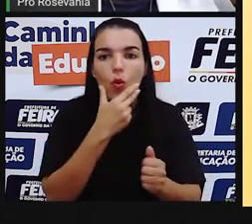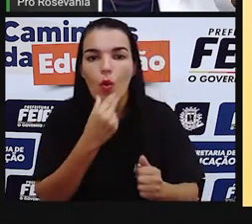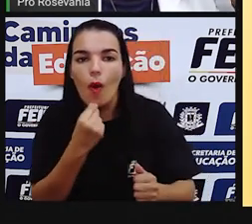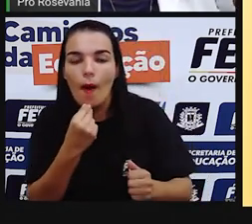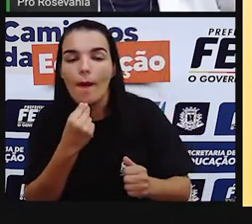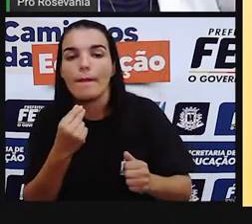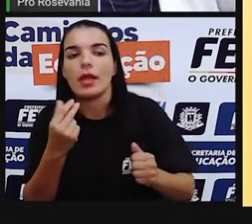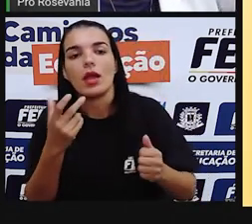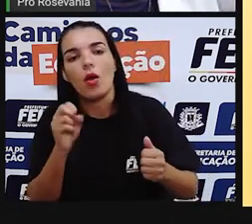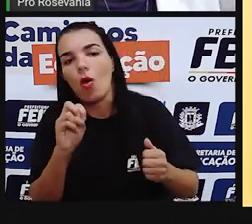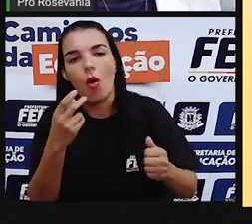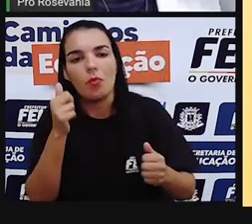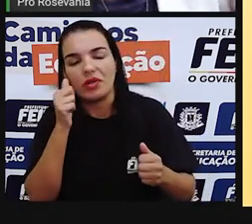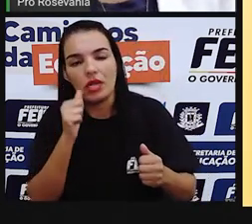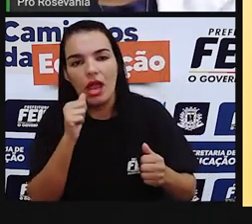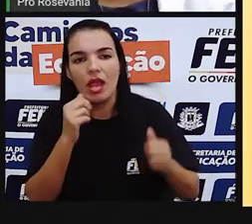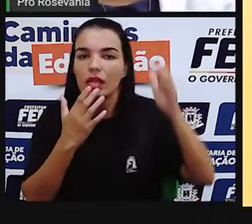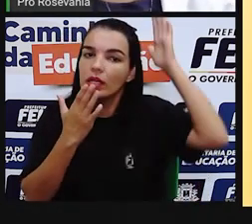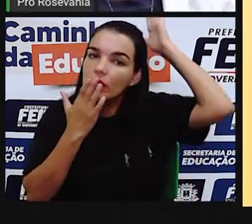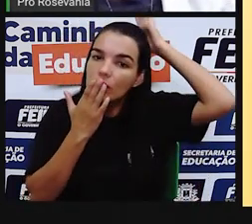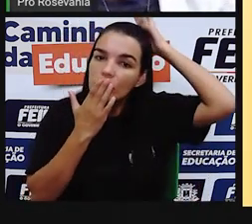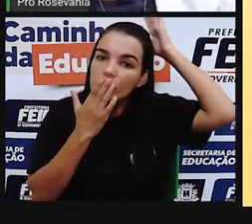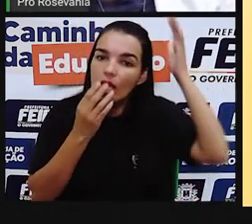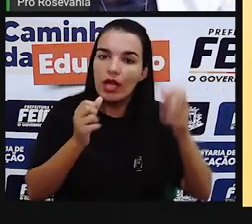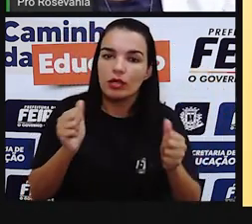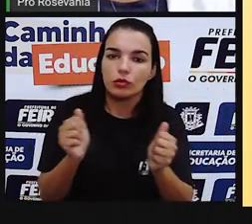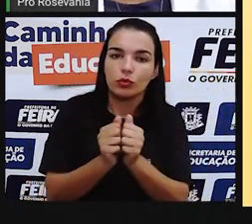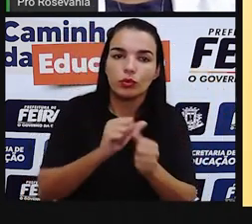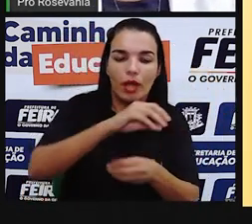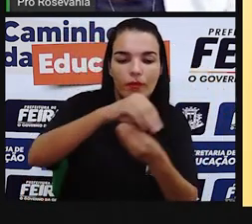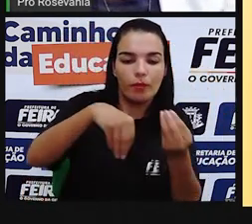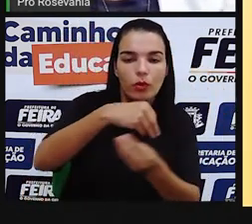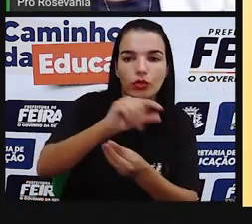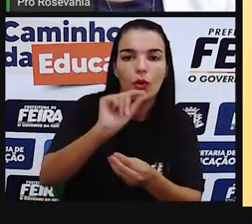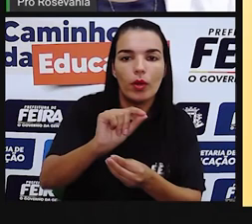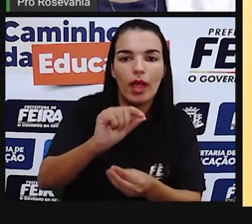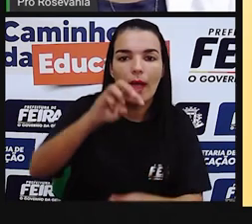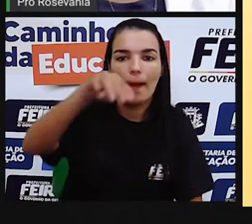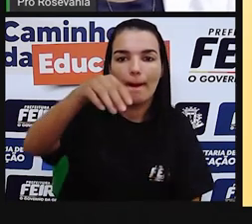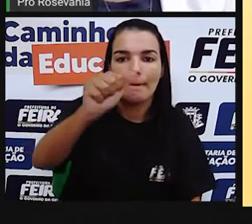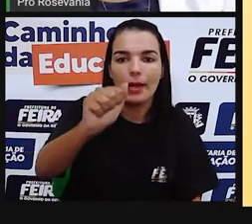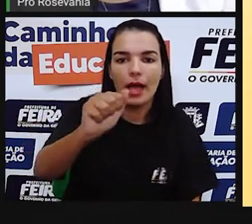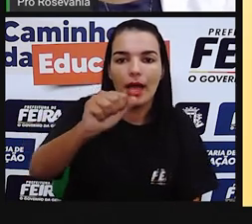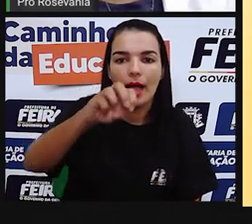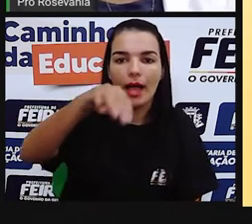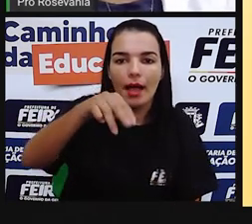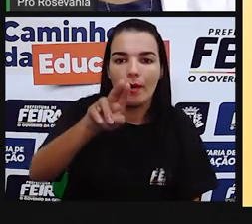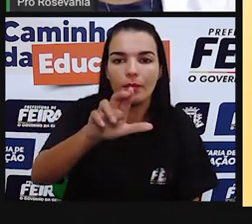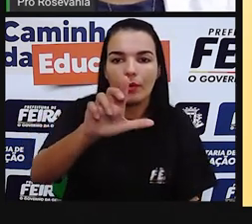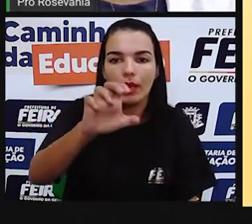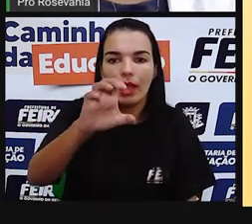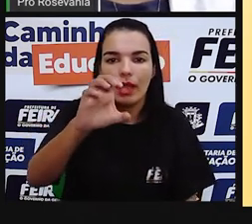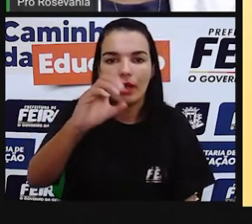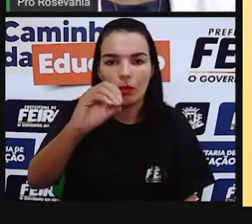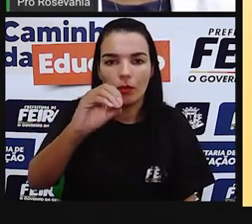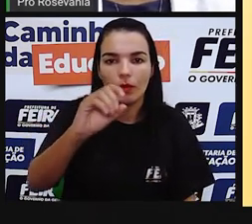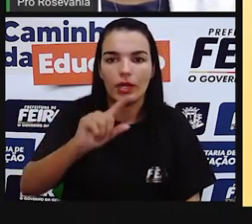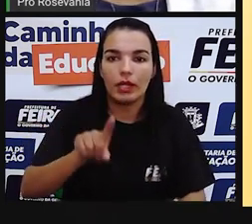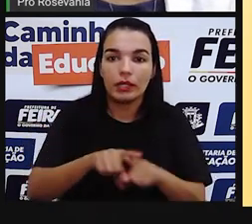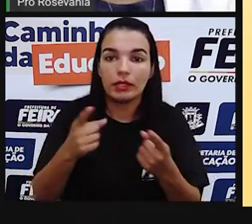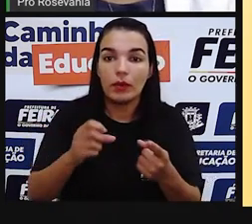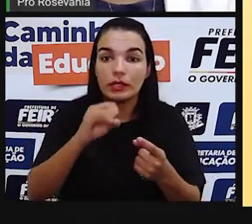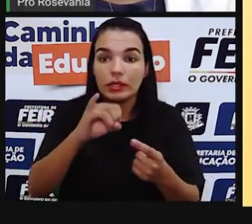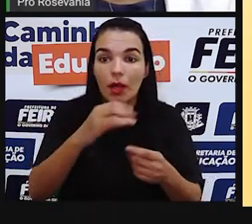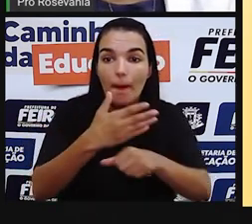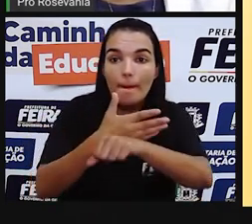índio, a gente formou o camelô. Quando houve a junção do branco com o negro, formou